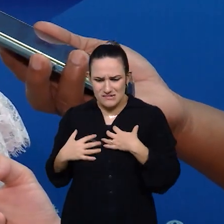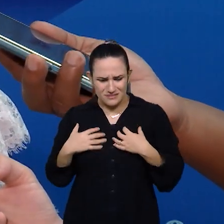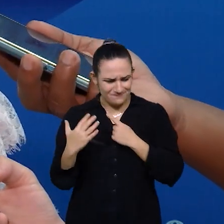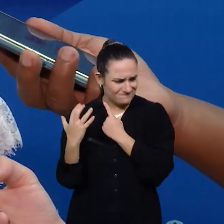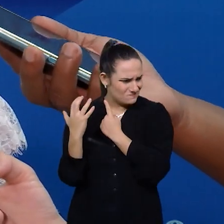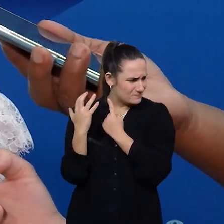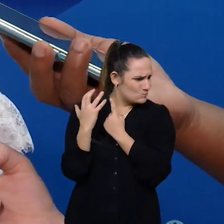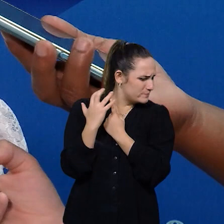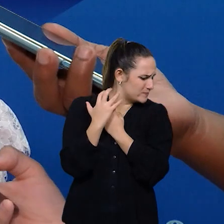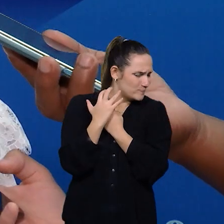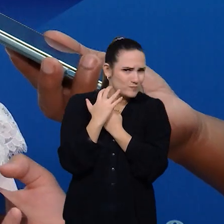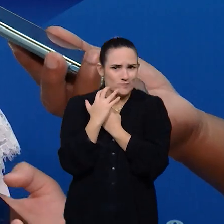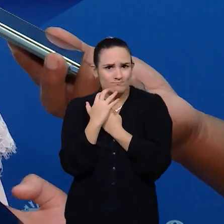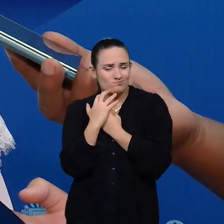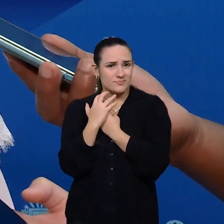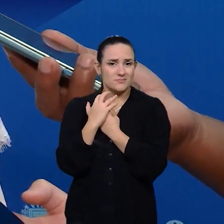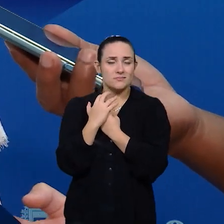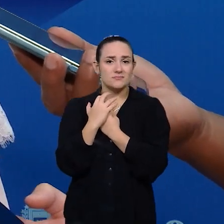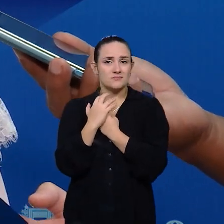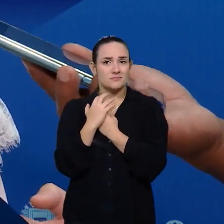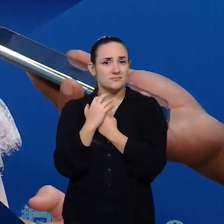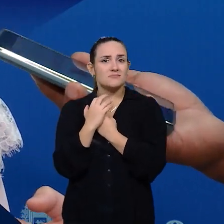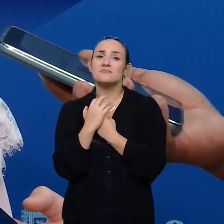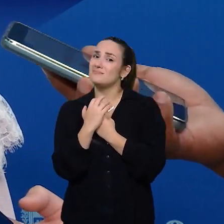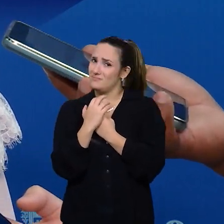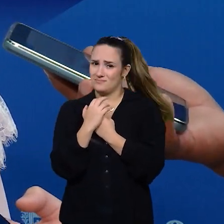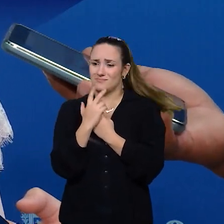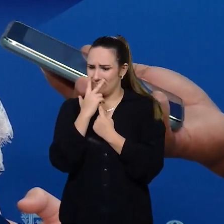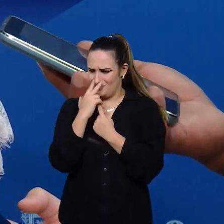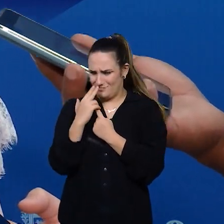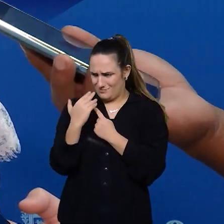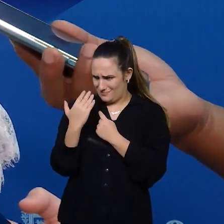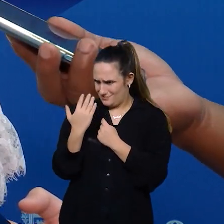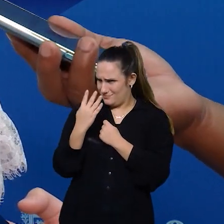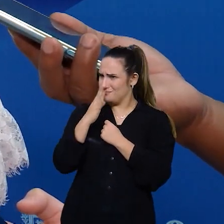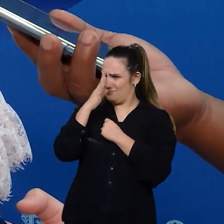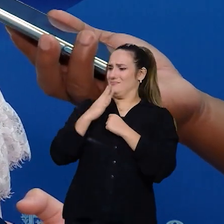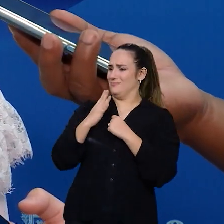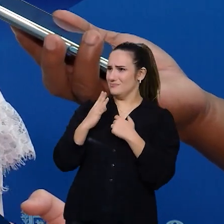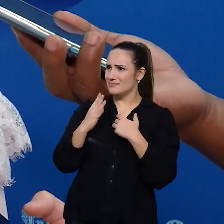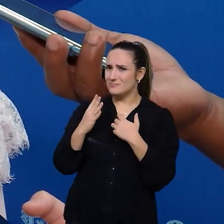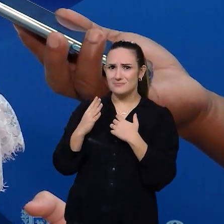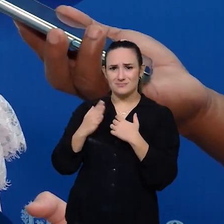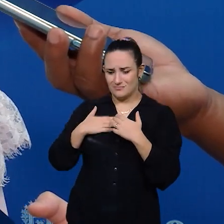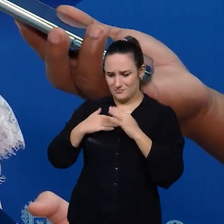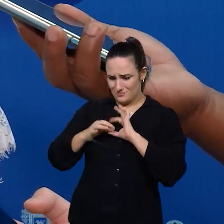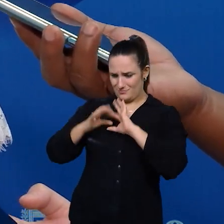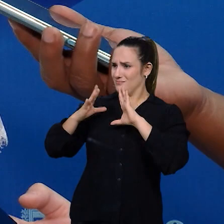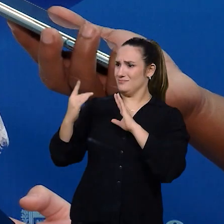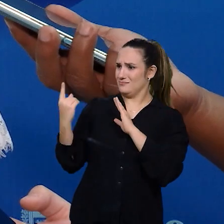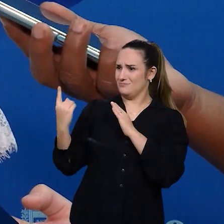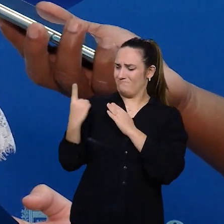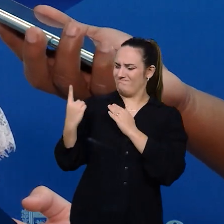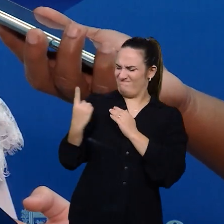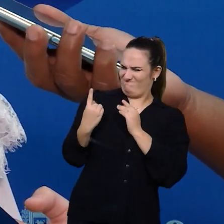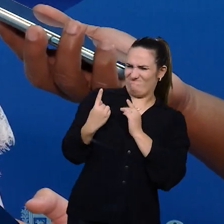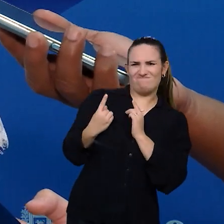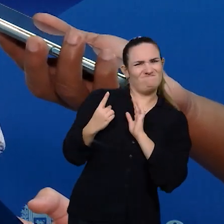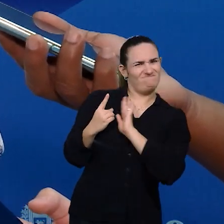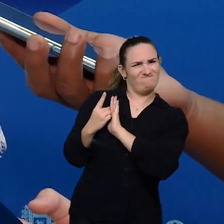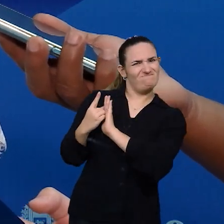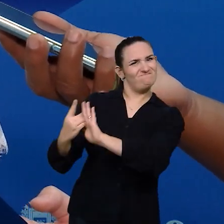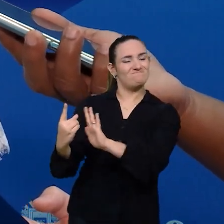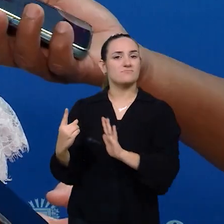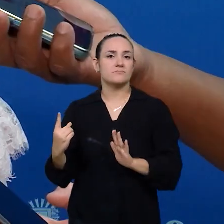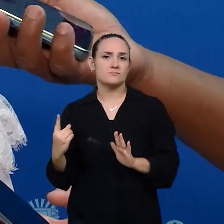ela se sentir acuada, quando ela se sentir realmente invadida, né, do seu direito de liberdade, do seu direito